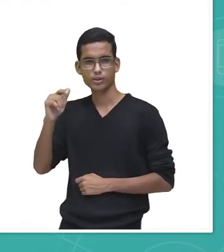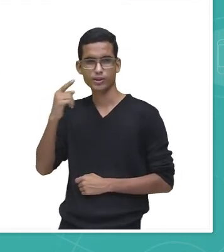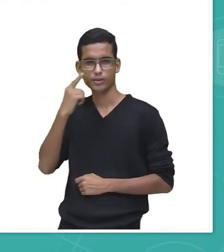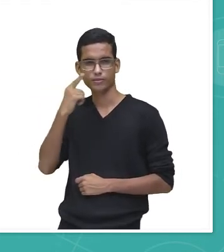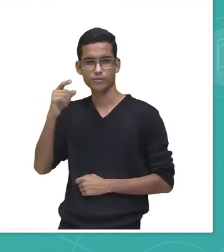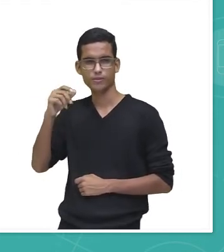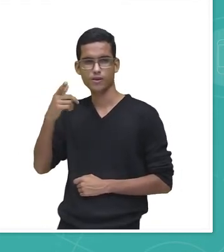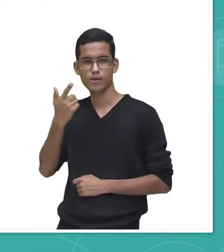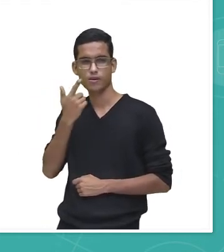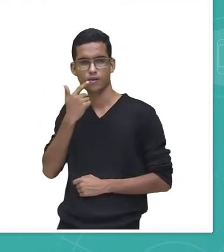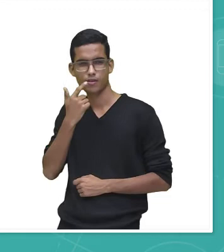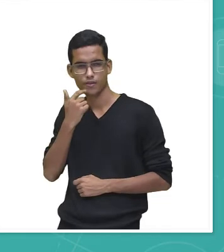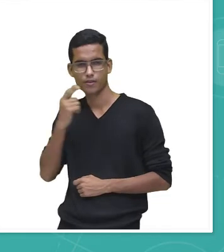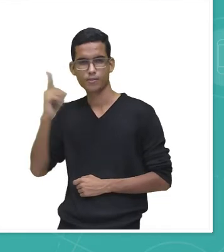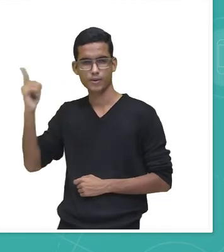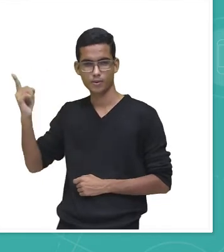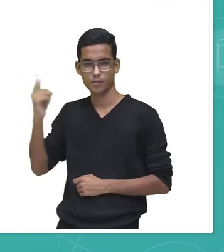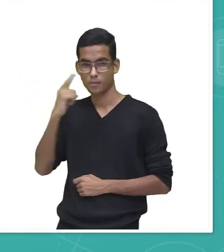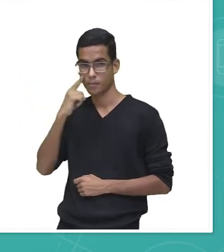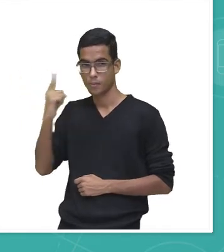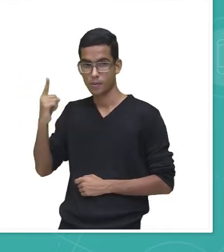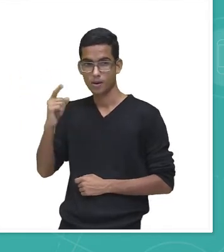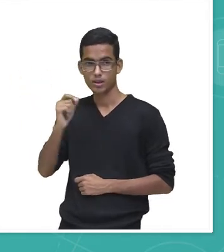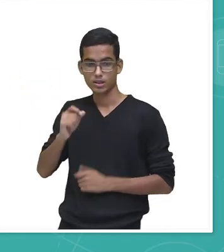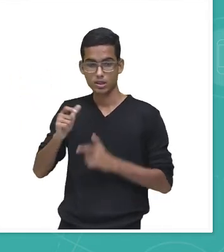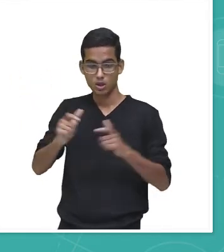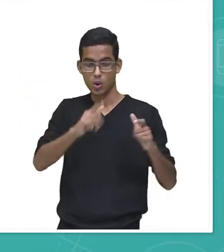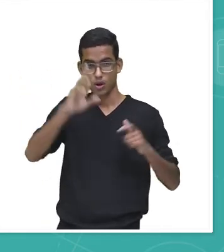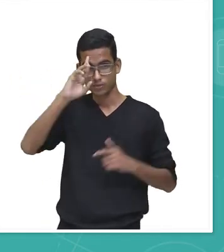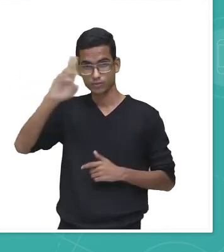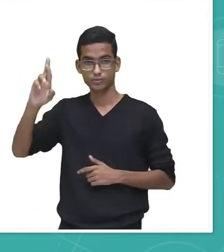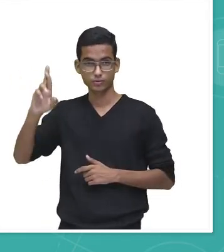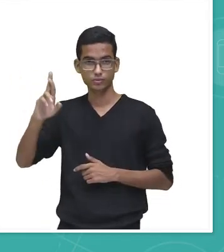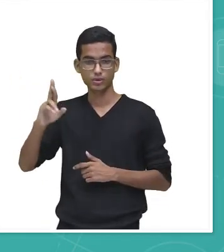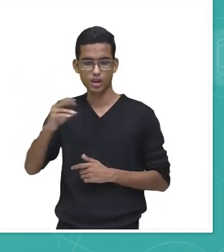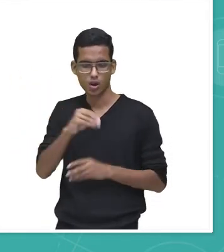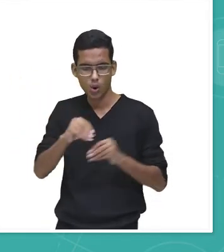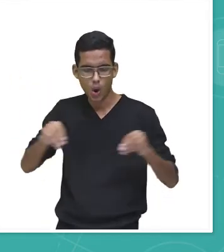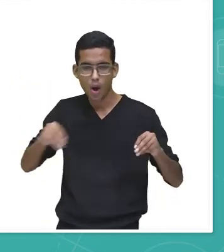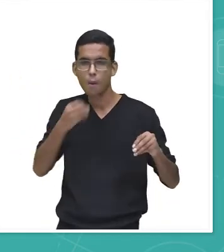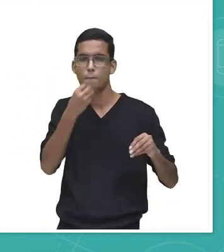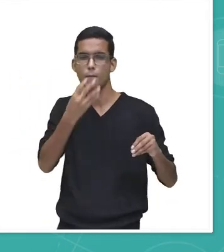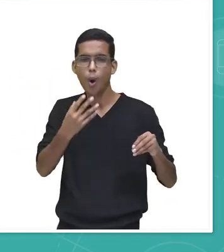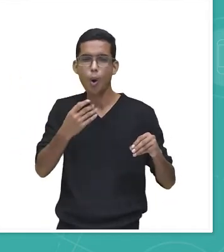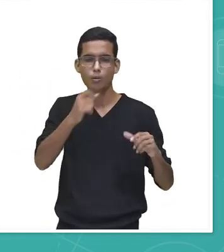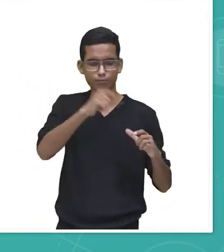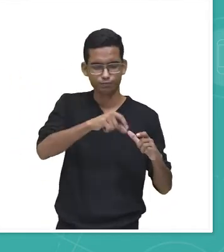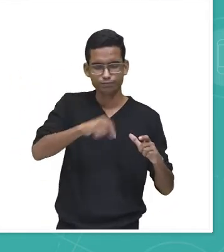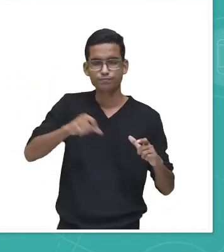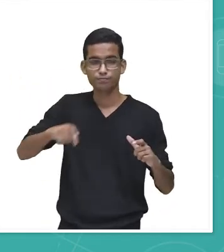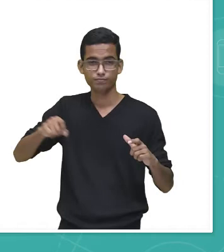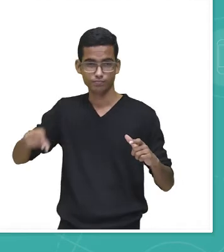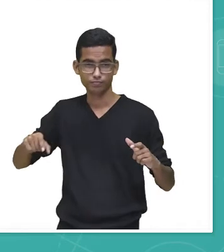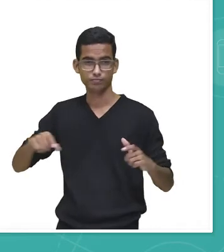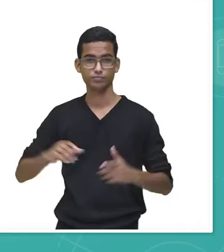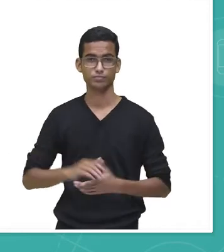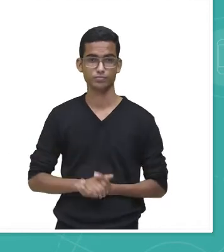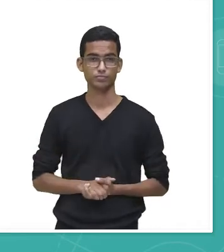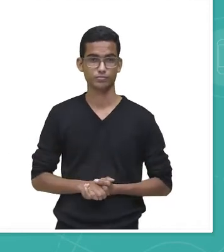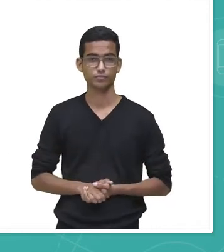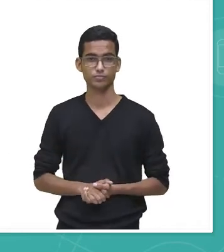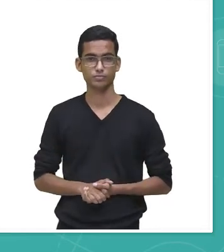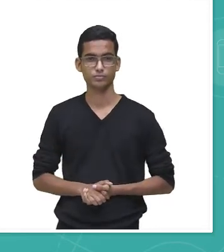eram neles que os servos produziam os seus produtos para sobrevivência e para pagar impostos. Eu quero colocar uma corzinha